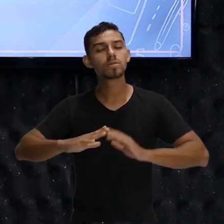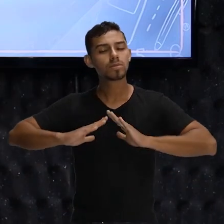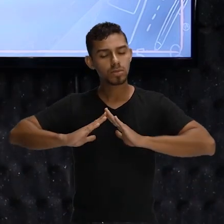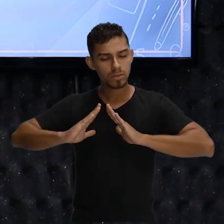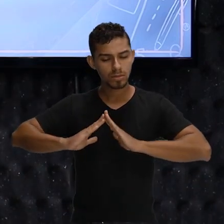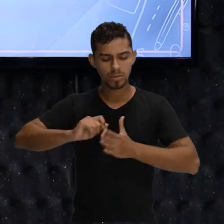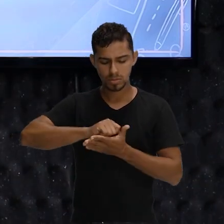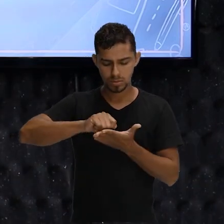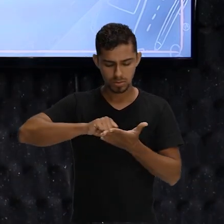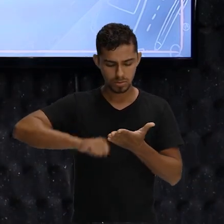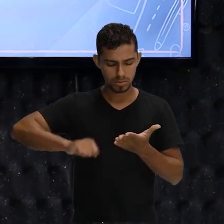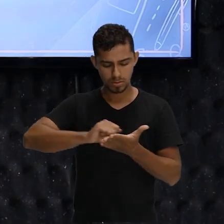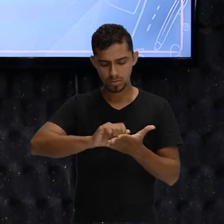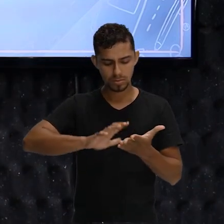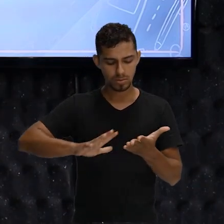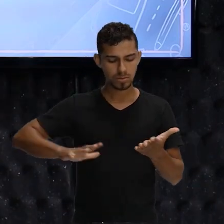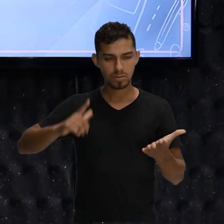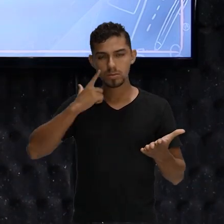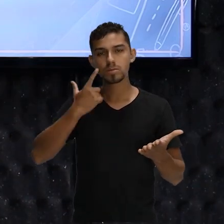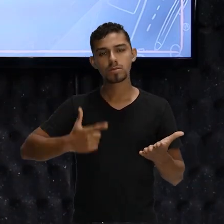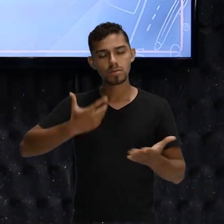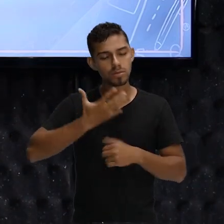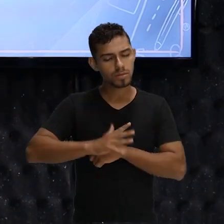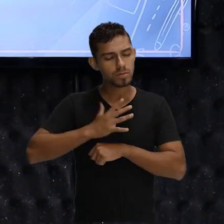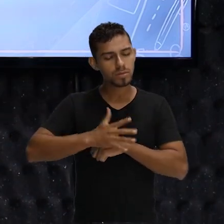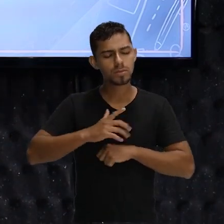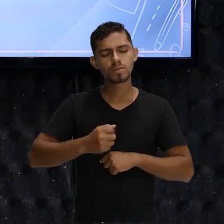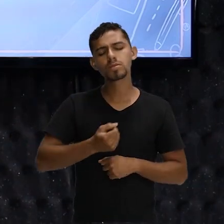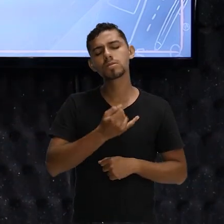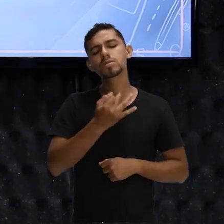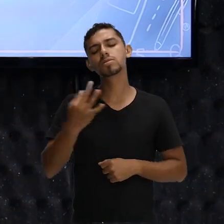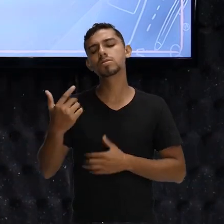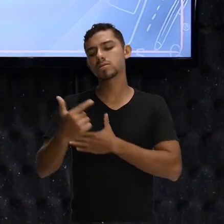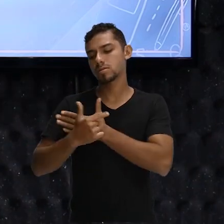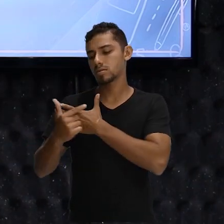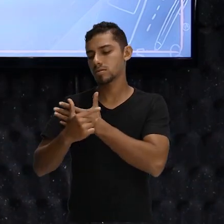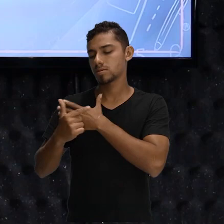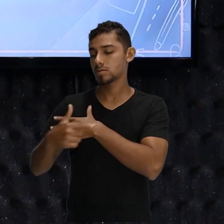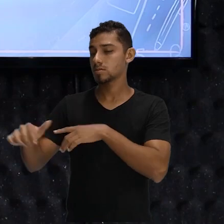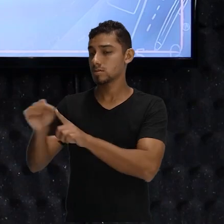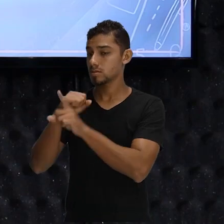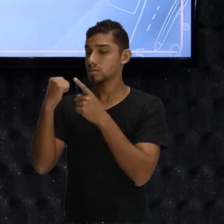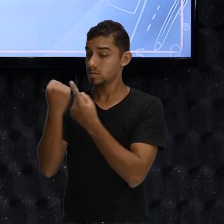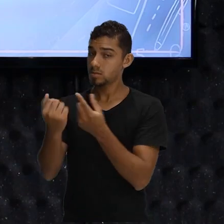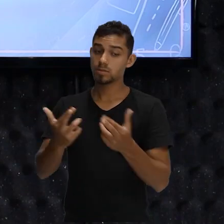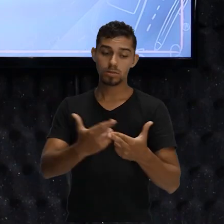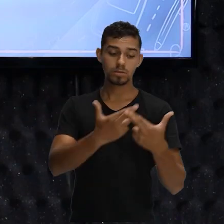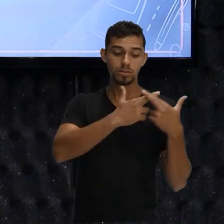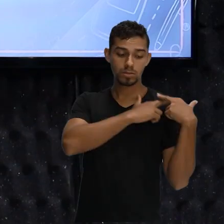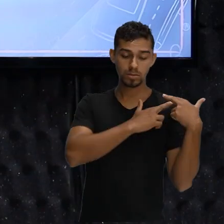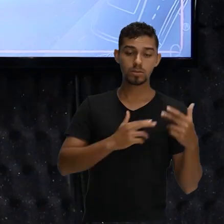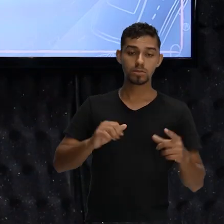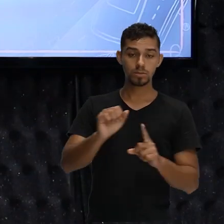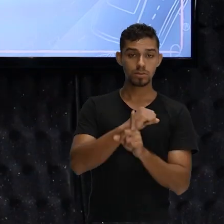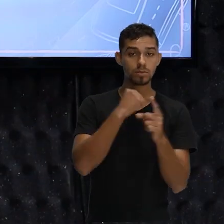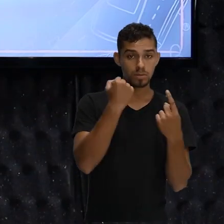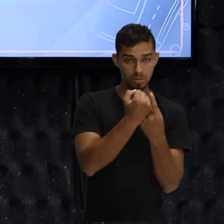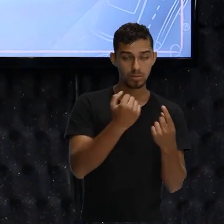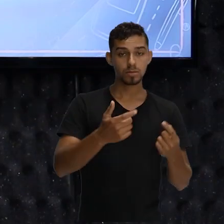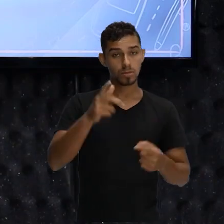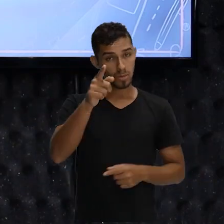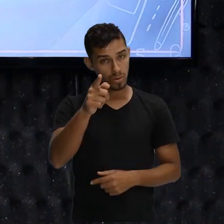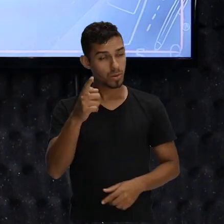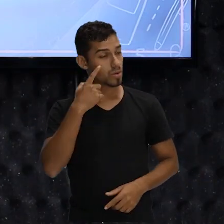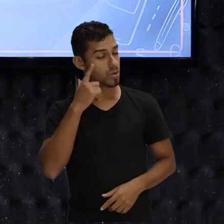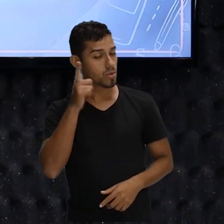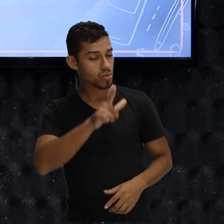casa, exercite a sua criatividade e veja quantos papéis sociais e status sociais você